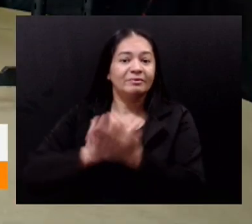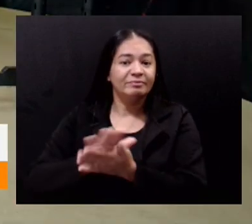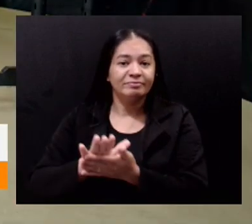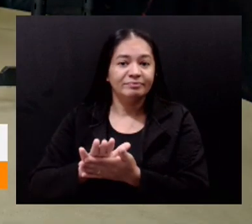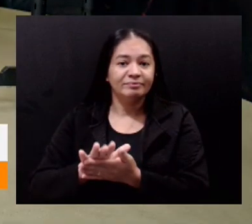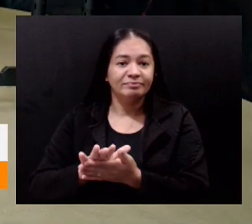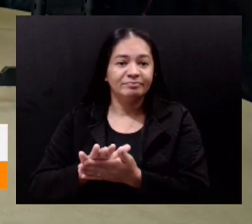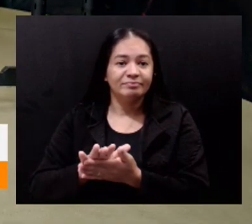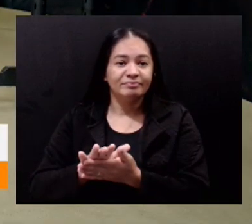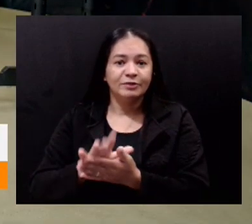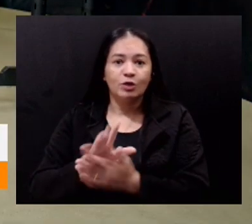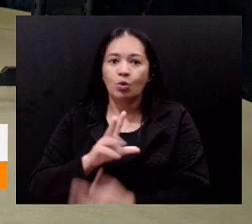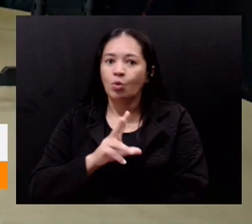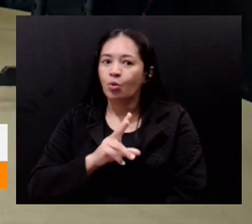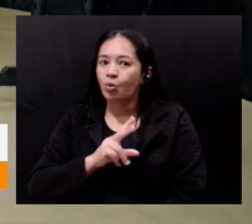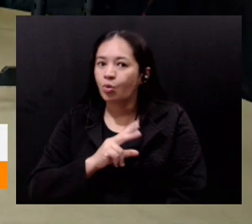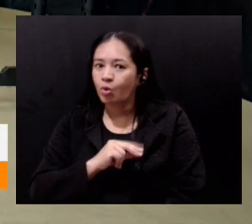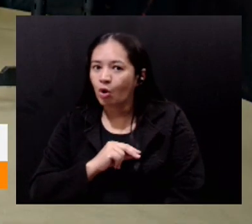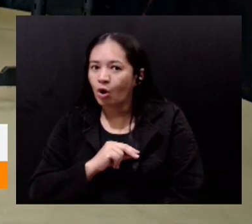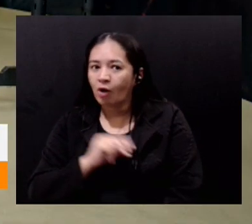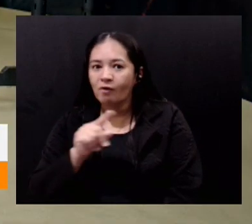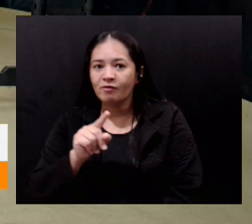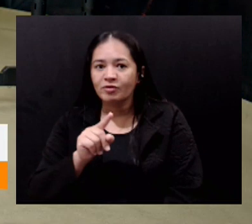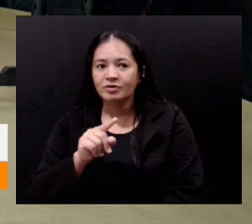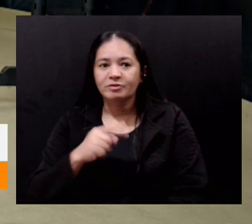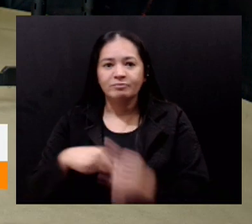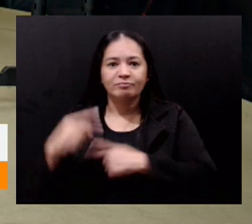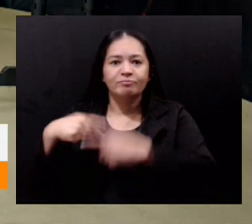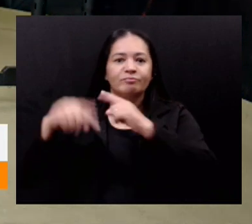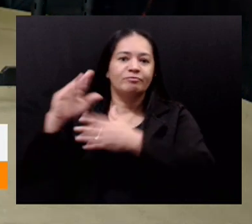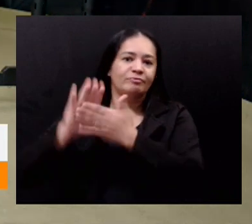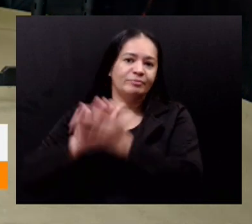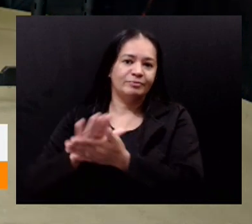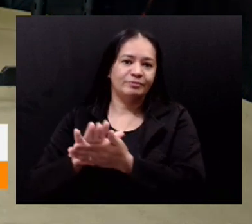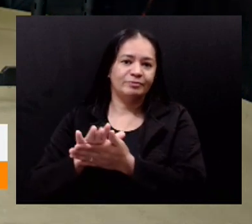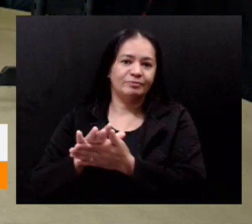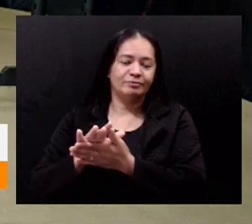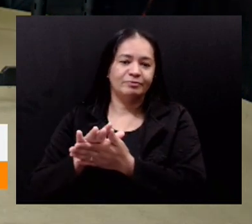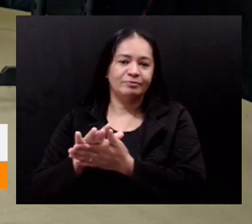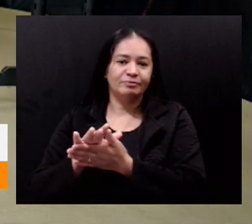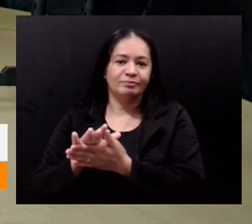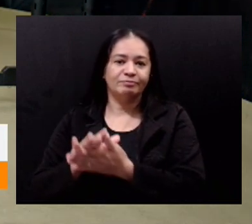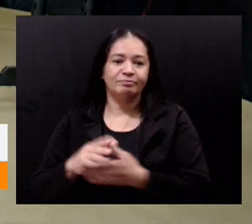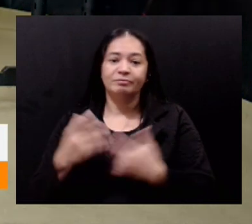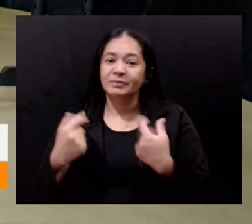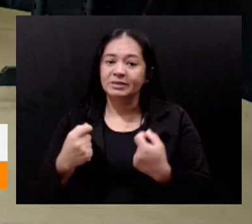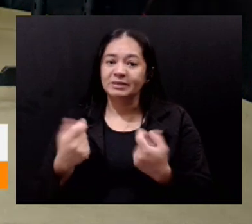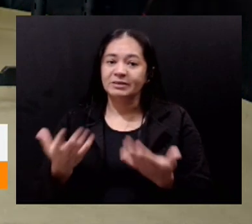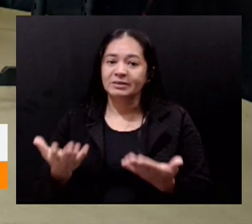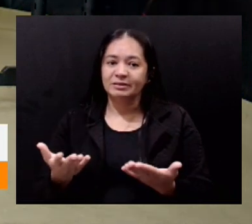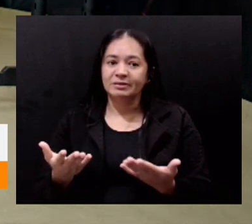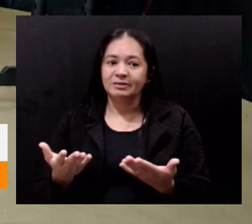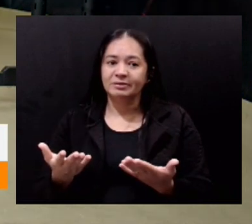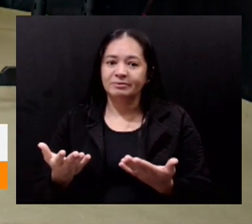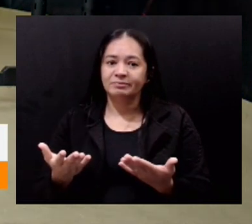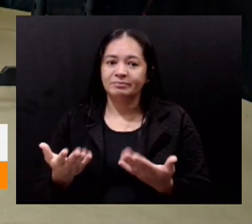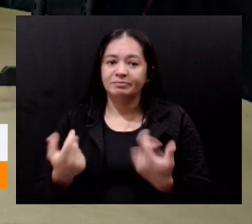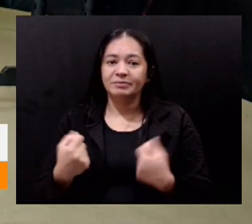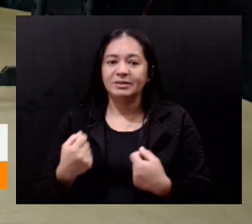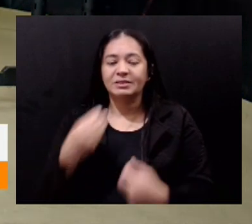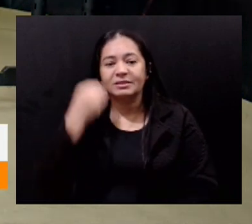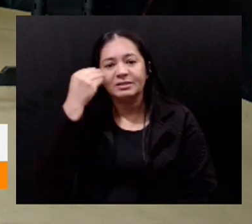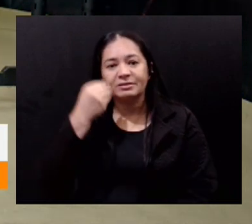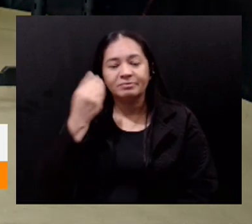né. Você Gente, acaba não se desenvolvendo tanto assim. É Né, necessário, é não necessário adianta. ter as experiências, né, você Eu